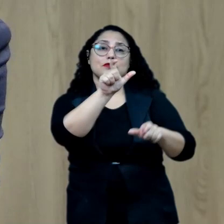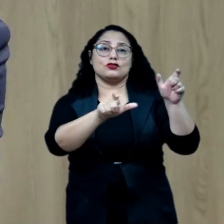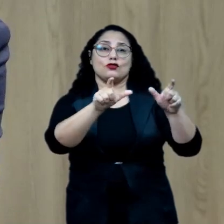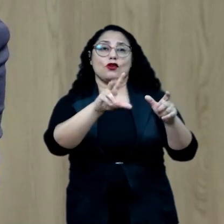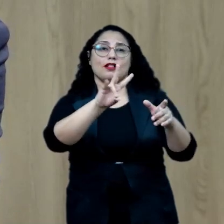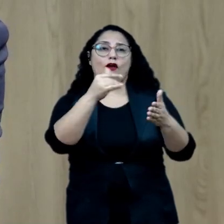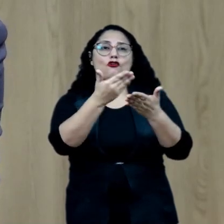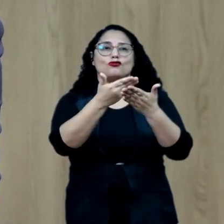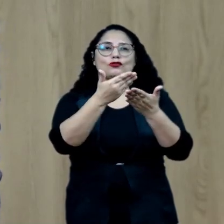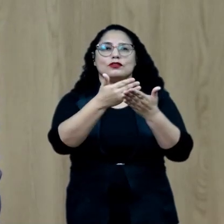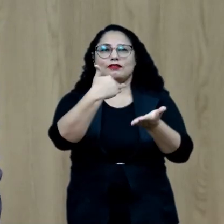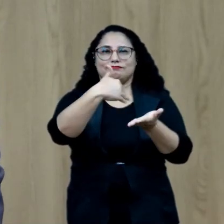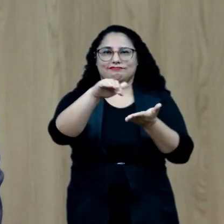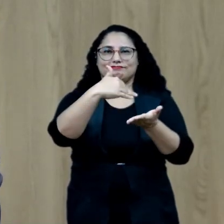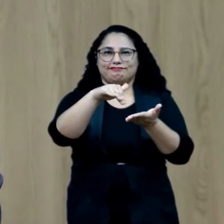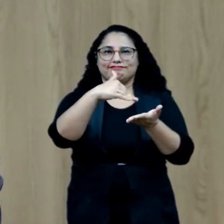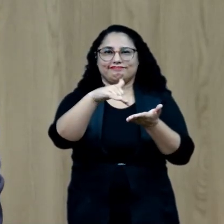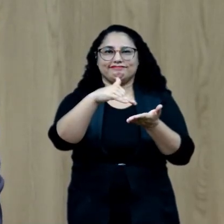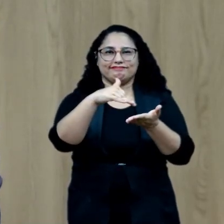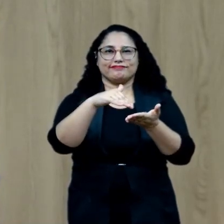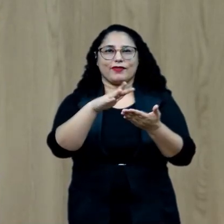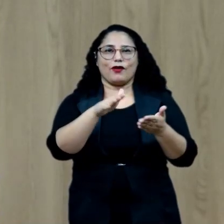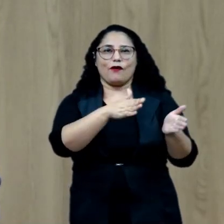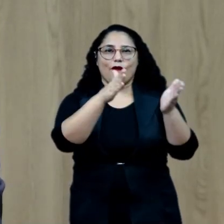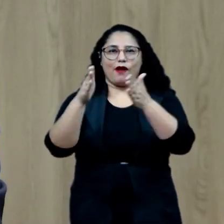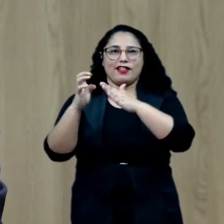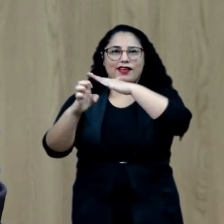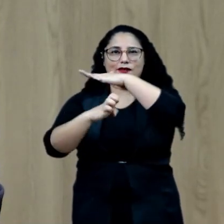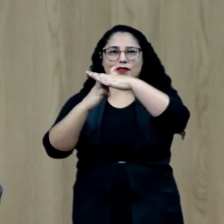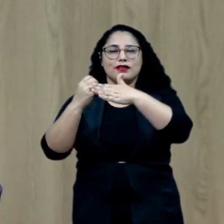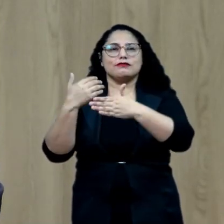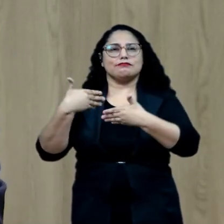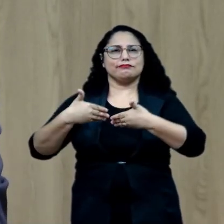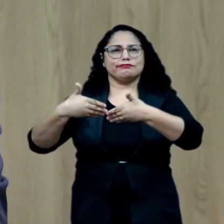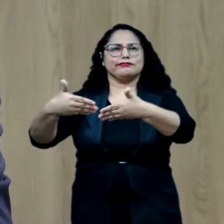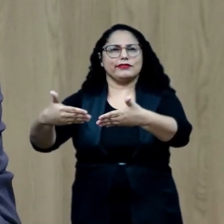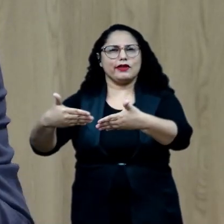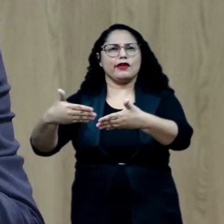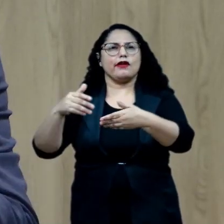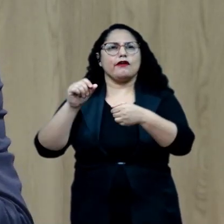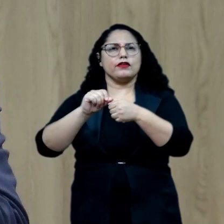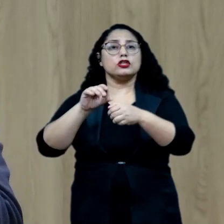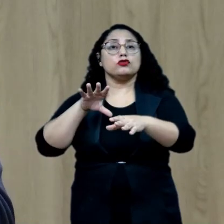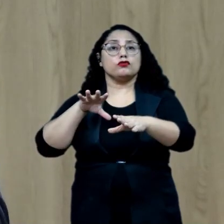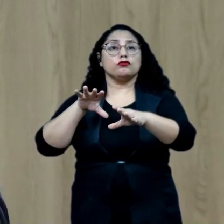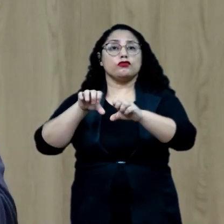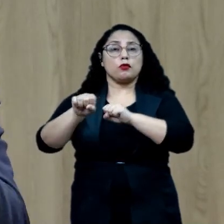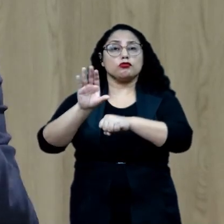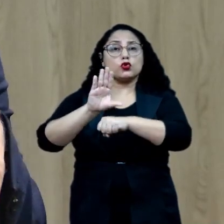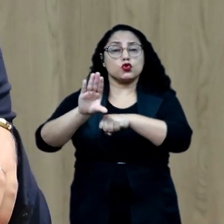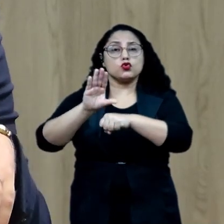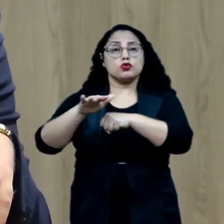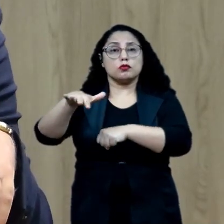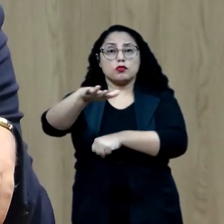graduandos em secretariado, né? Quando as empresas me convidam, eu já fiz formação,